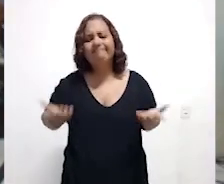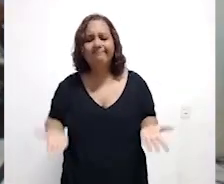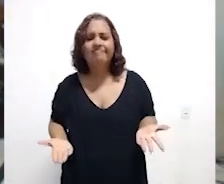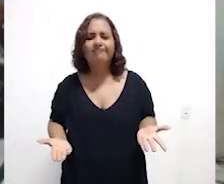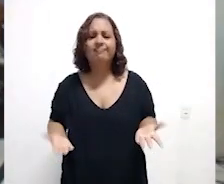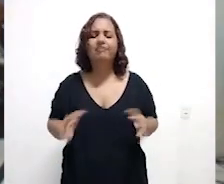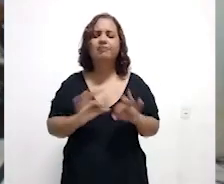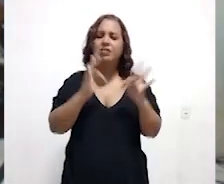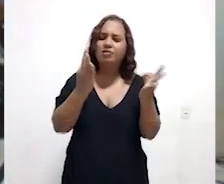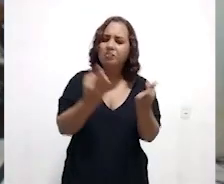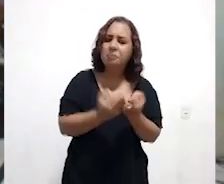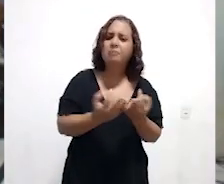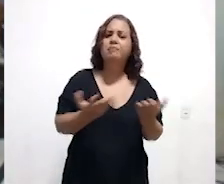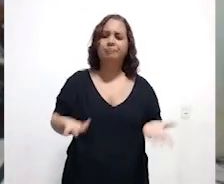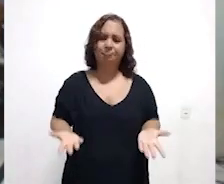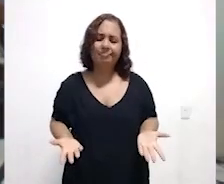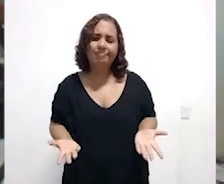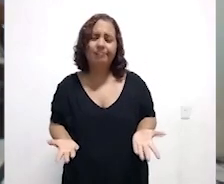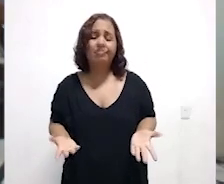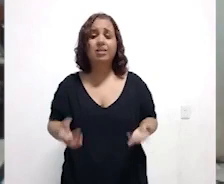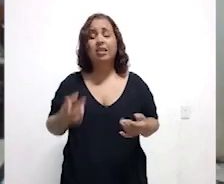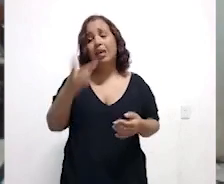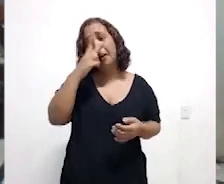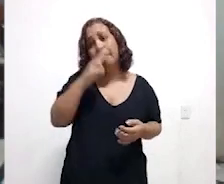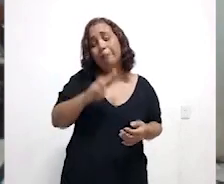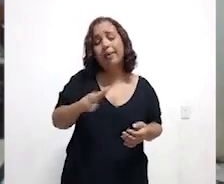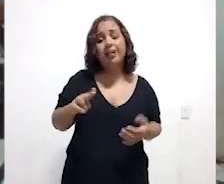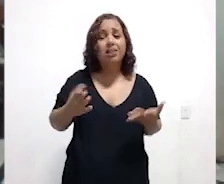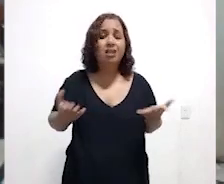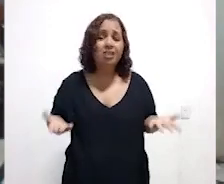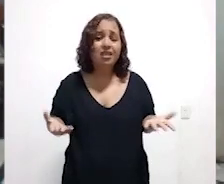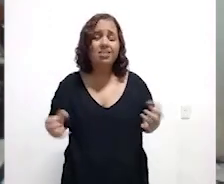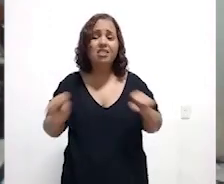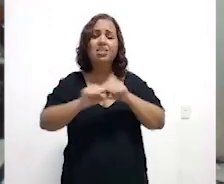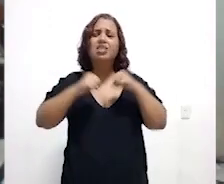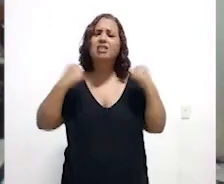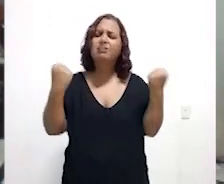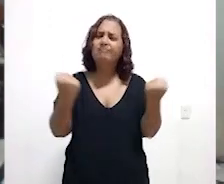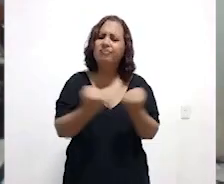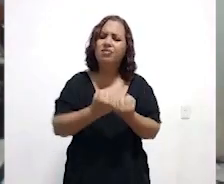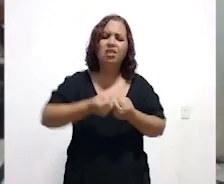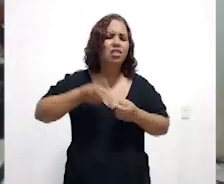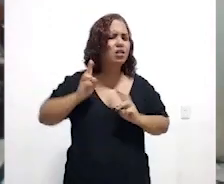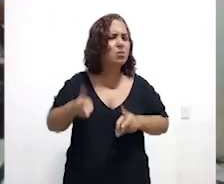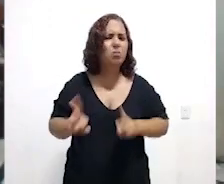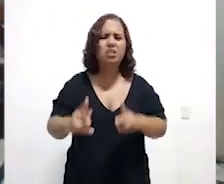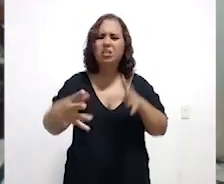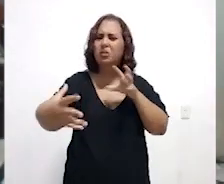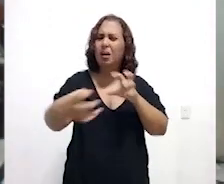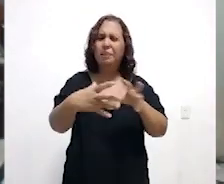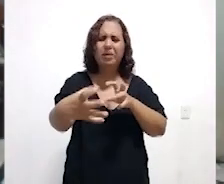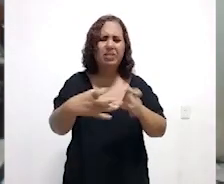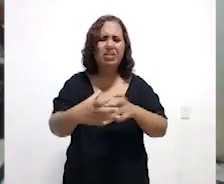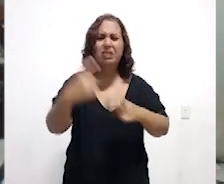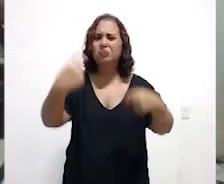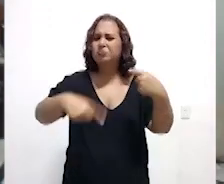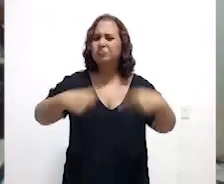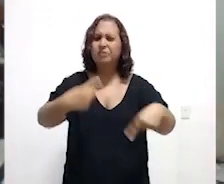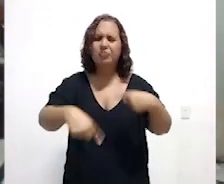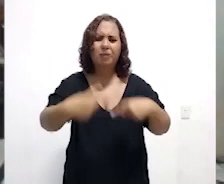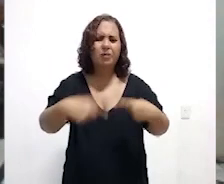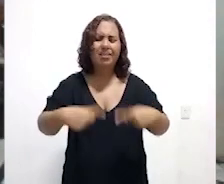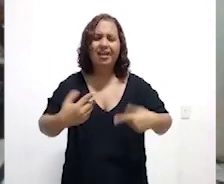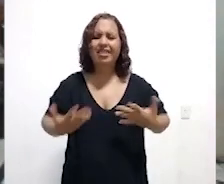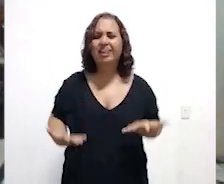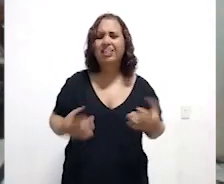mesmo no meio disso tudo, a sociedade continua brigando por causa de política, por causa de